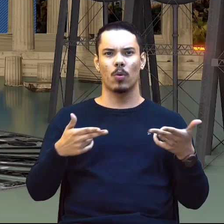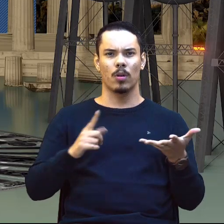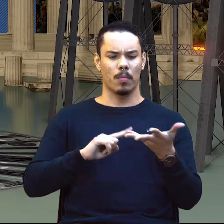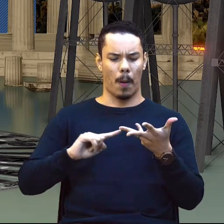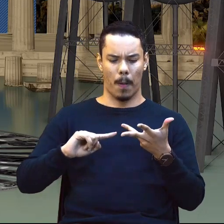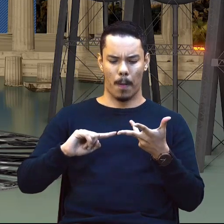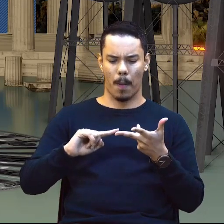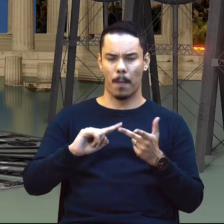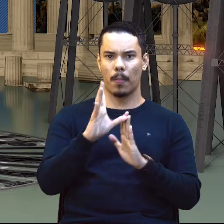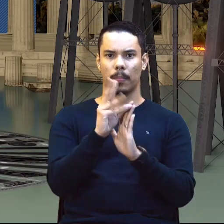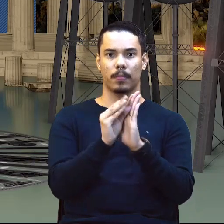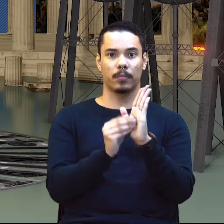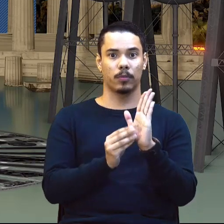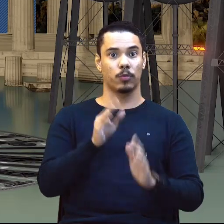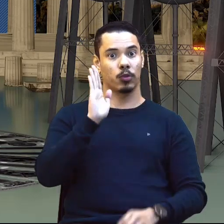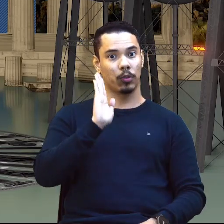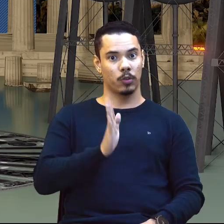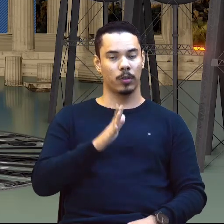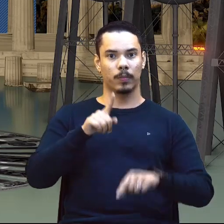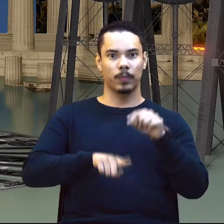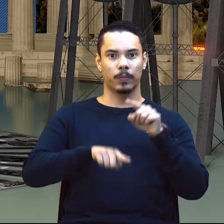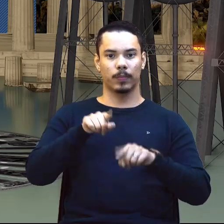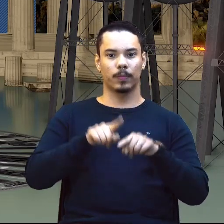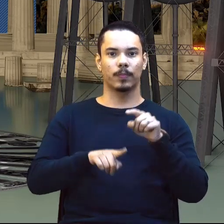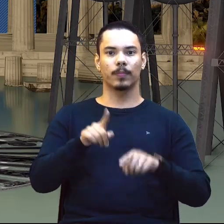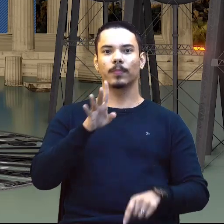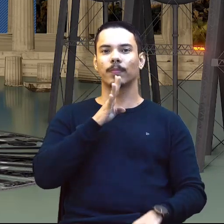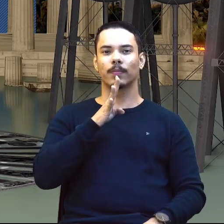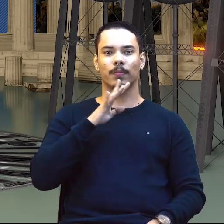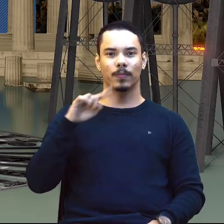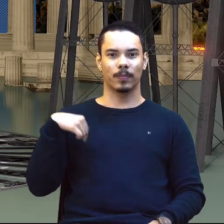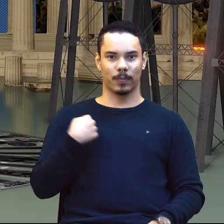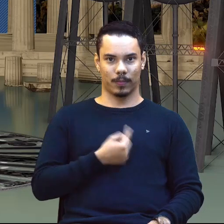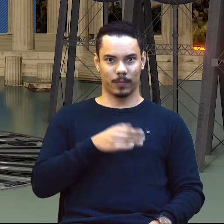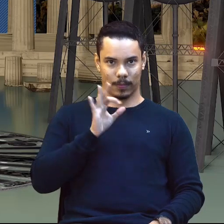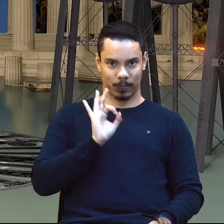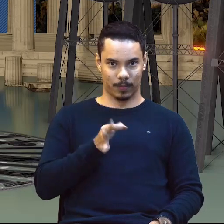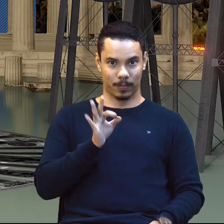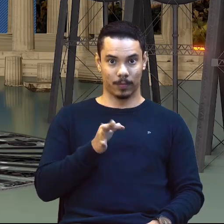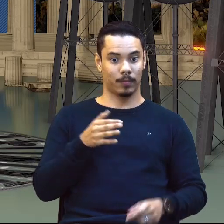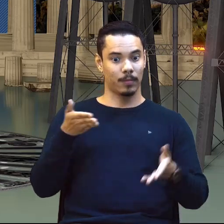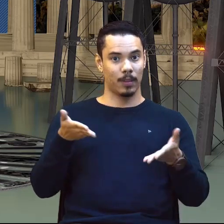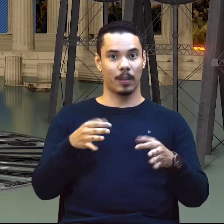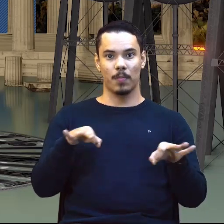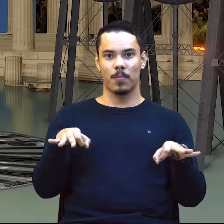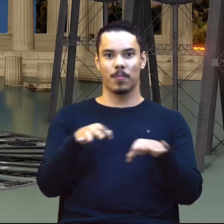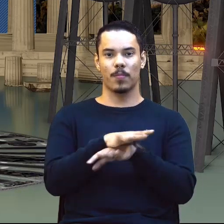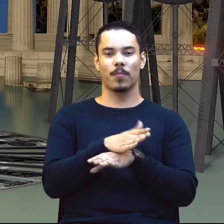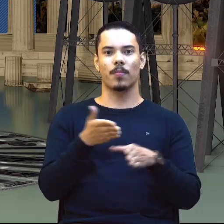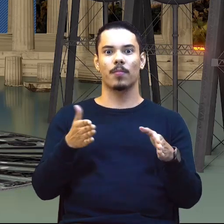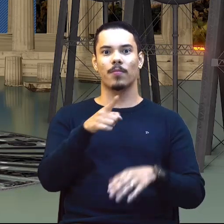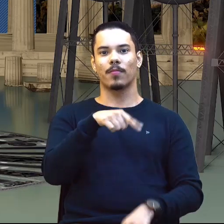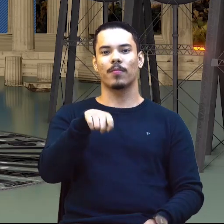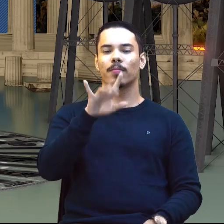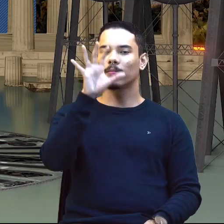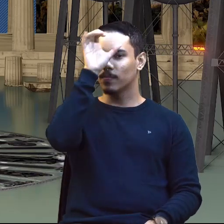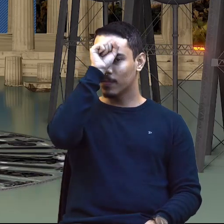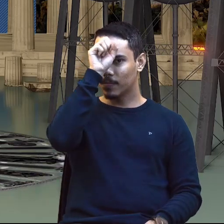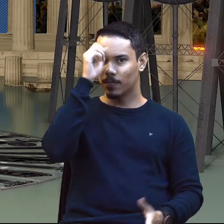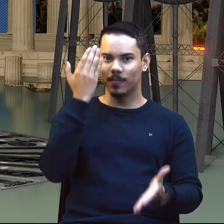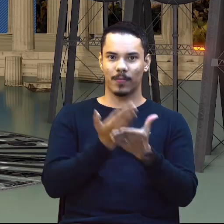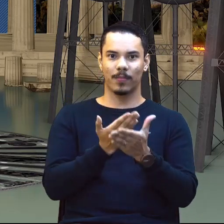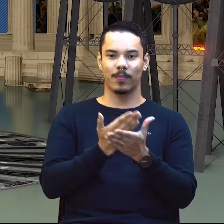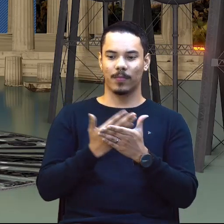de conteúdos, objeto do conhecimento nós trouxemos nessa unidade. E aqui está posto, vocês aprenderam durante essas aulas